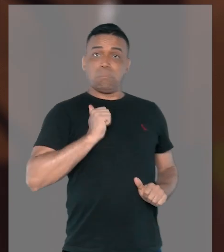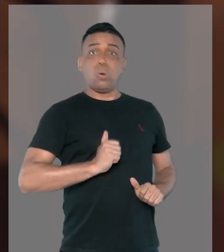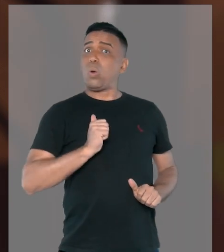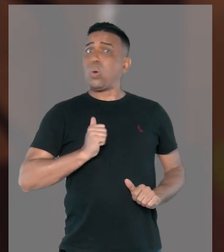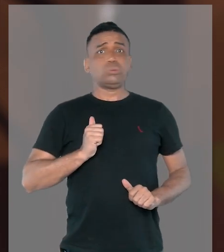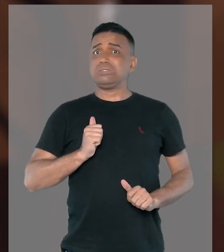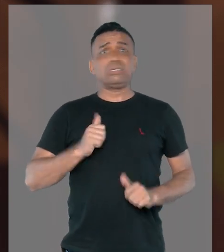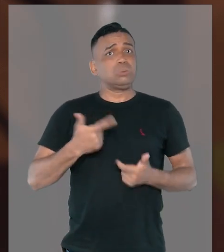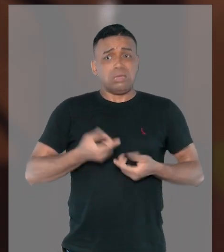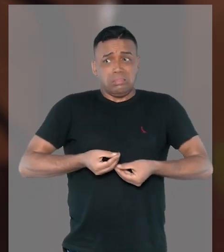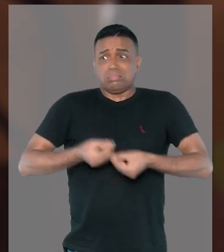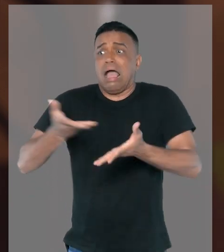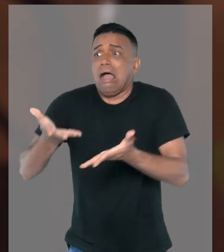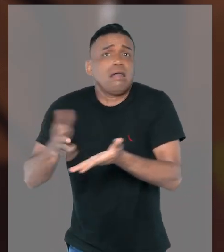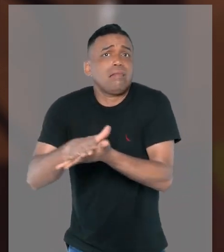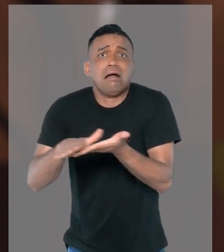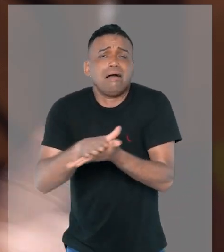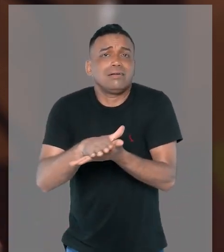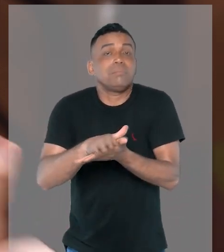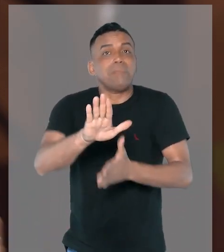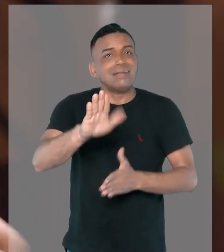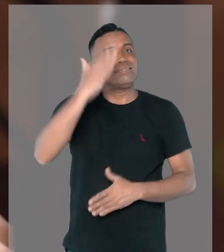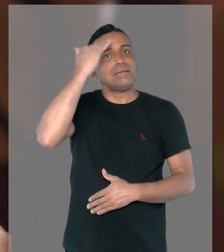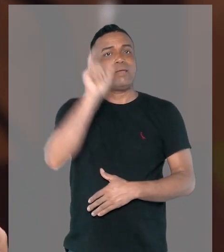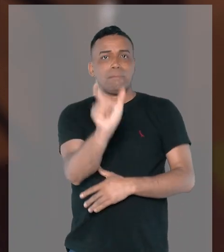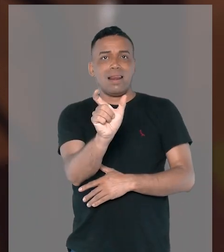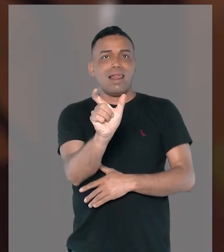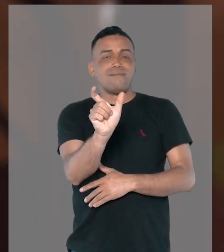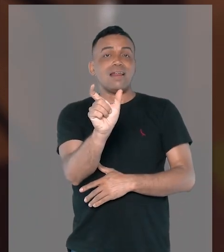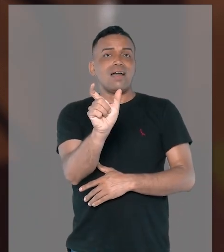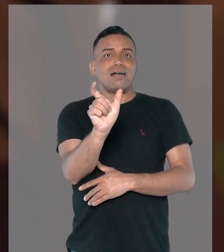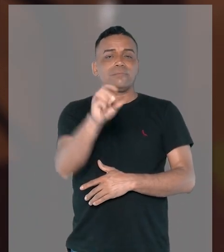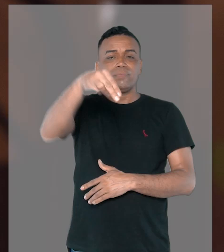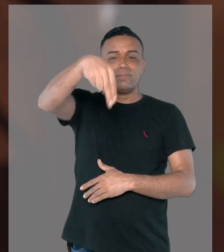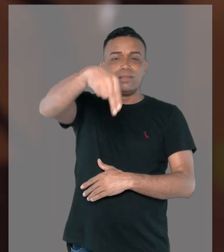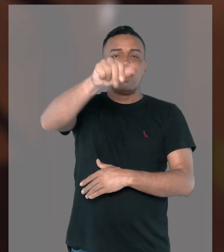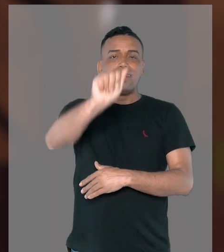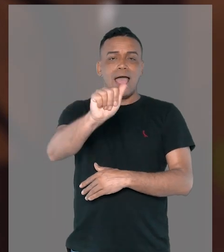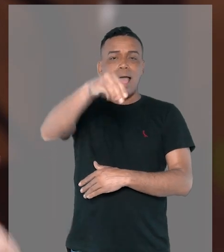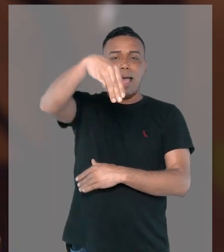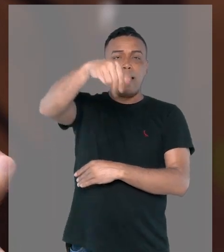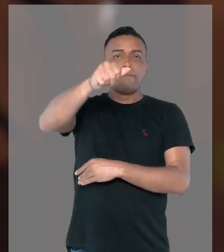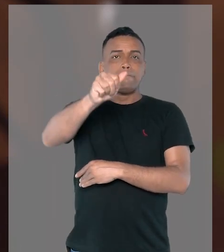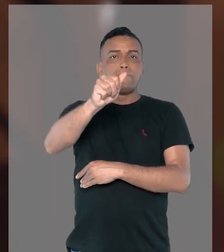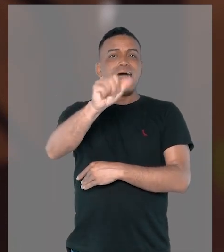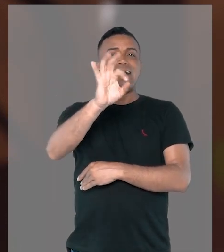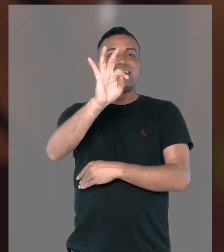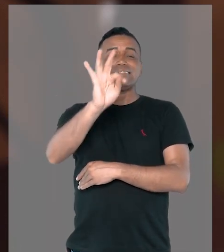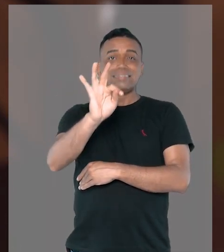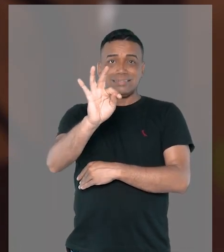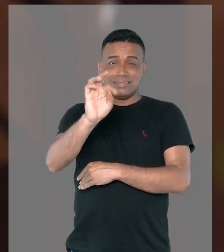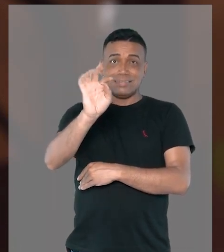tenho nada a oferecer a eles. Mas ela sabia uma palavra, namastê. Namastê significa